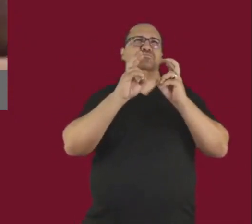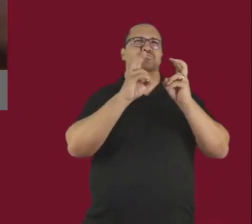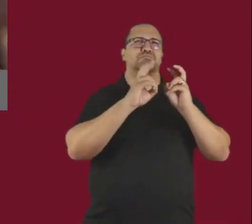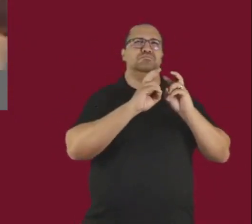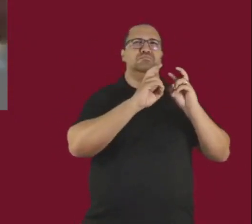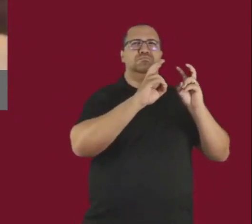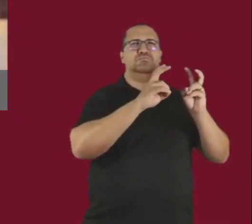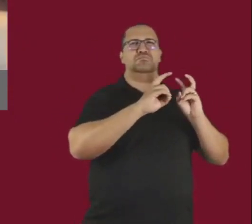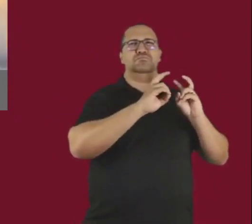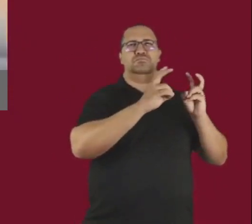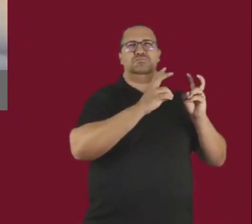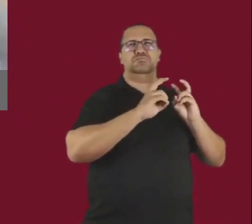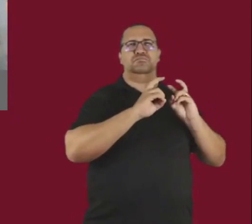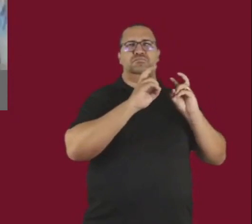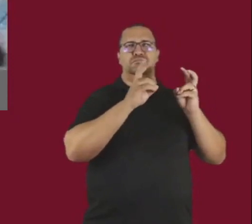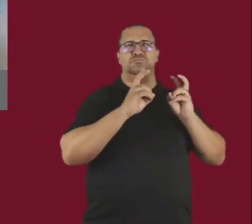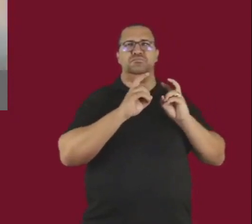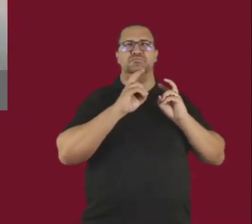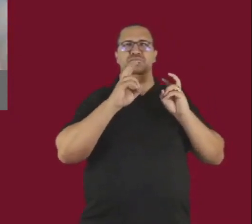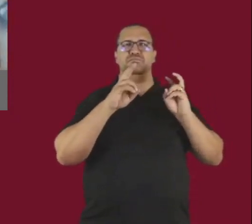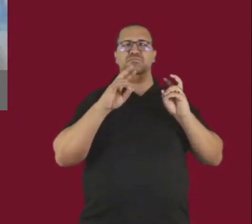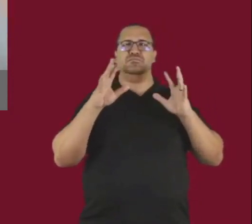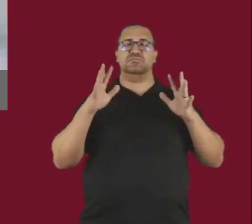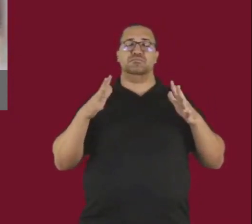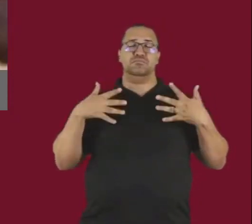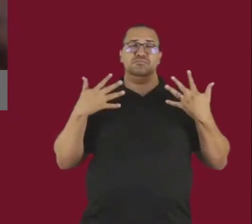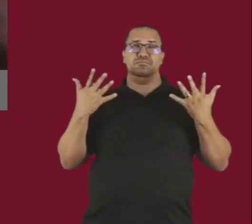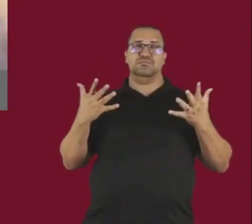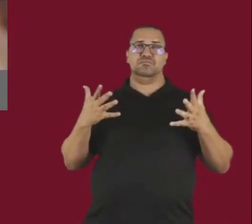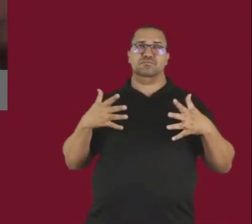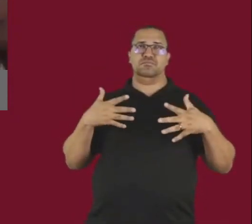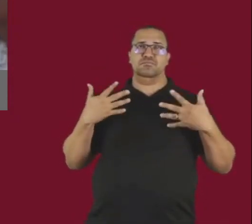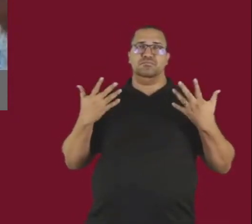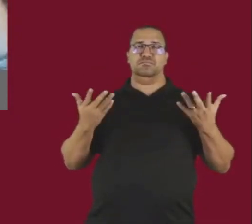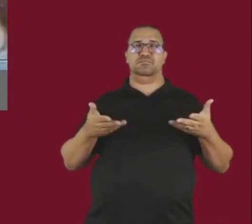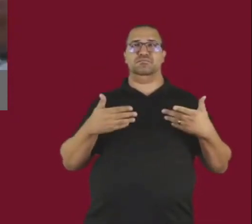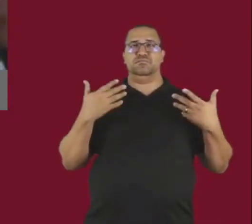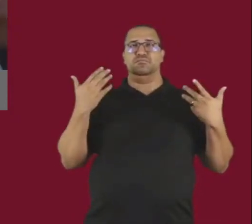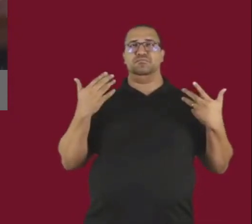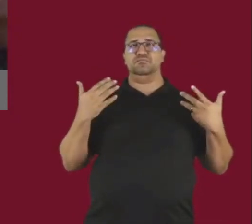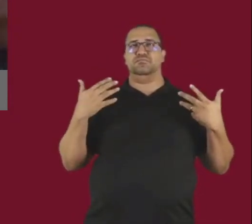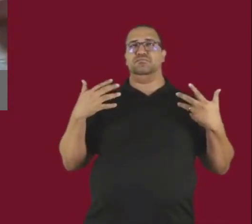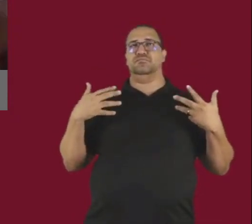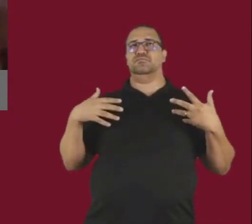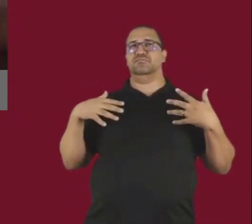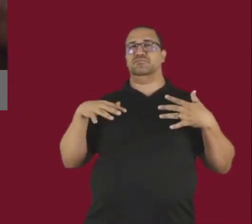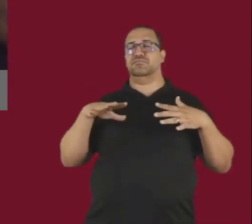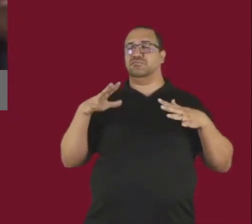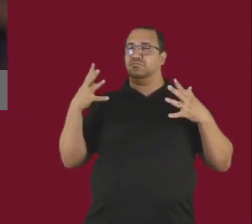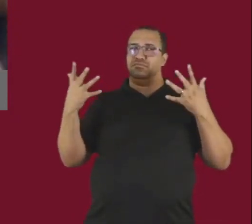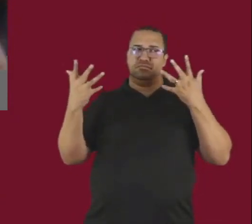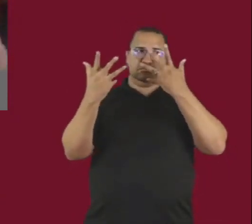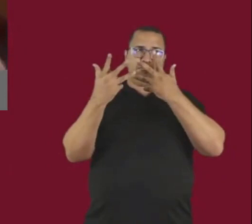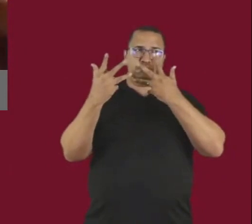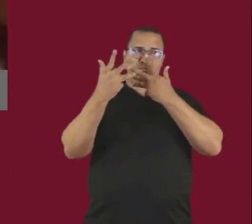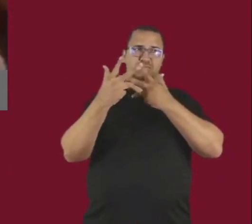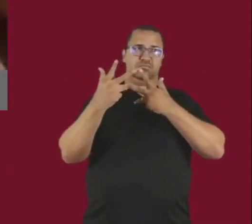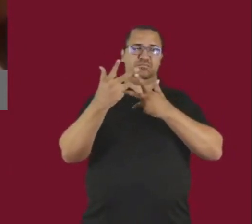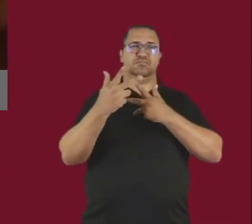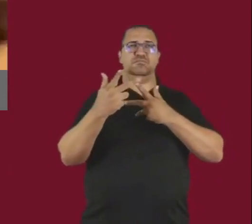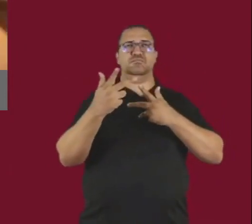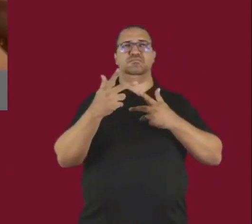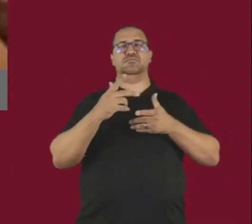guaribas estavam, né, cantando, que para mim eu chamo de canto, né, o canto dos macacos guariba é o mais bonito da floresta.